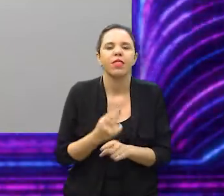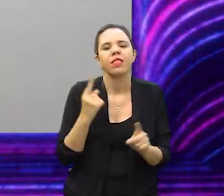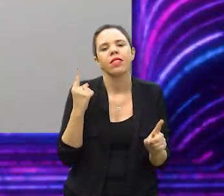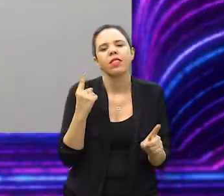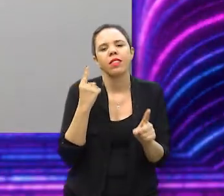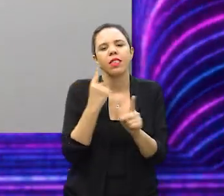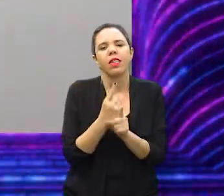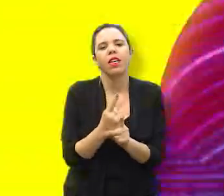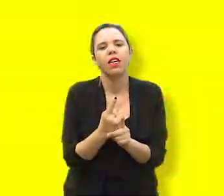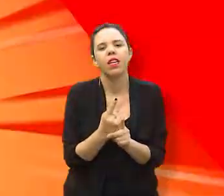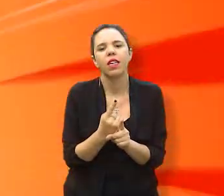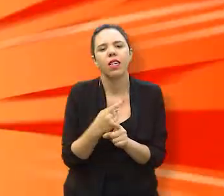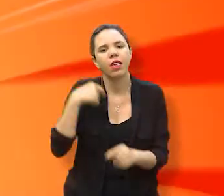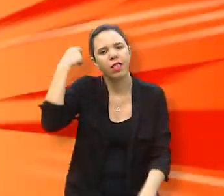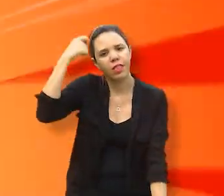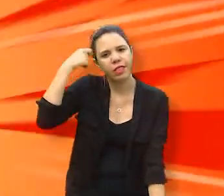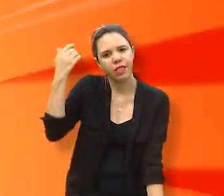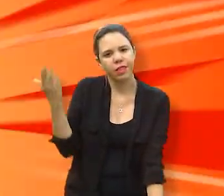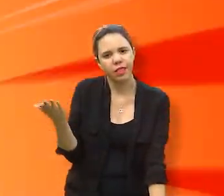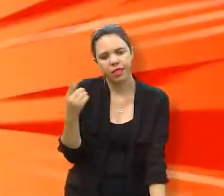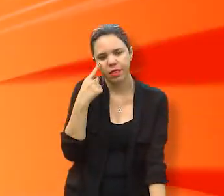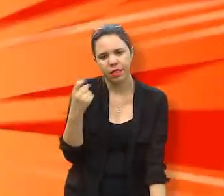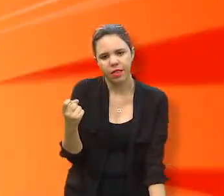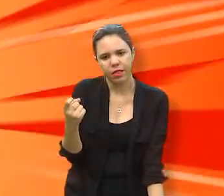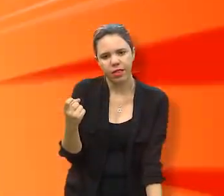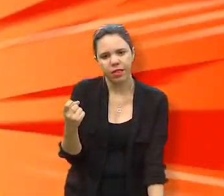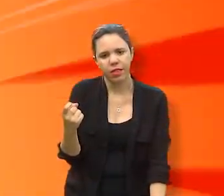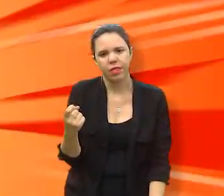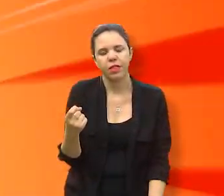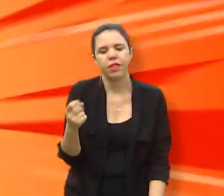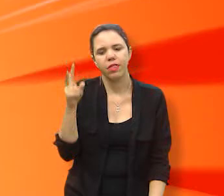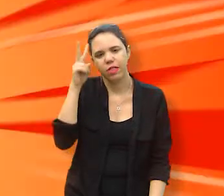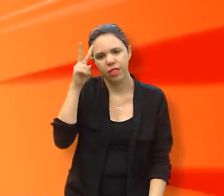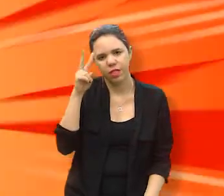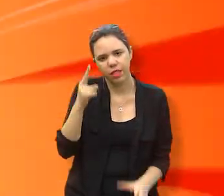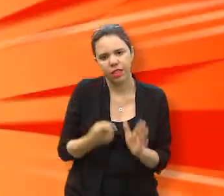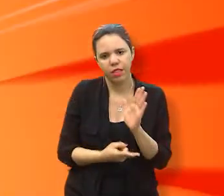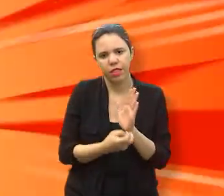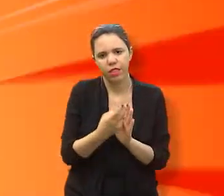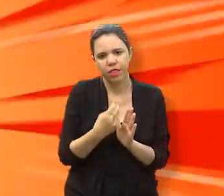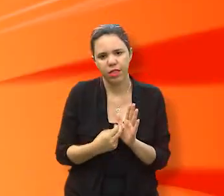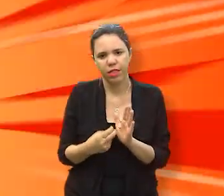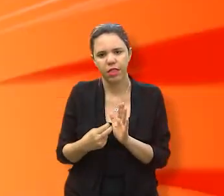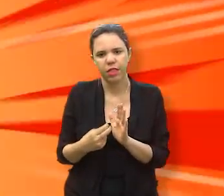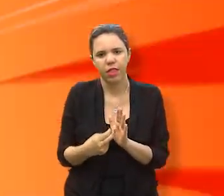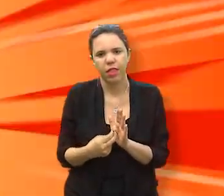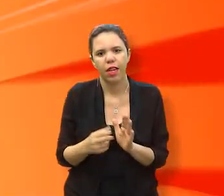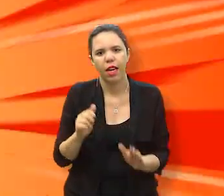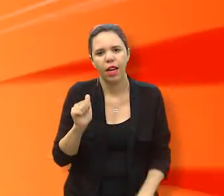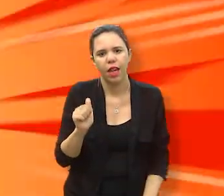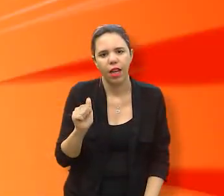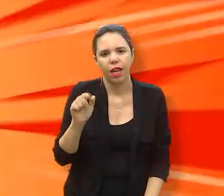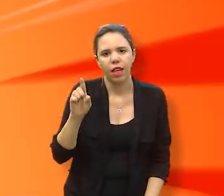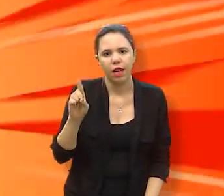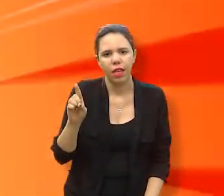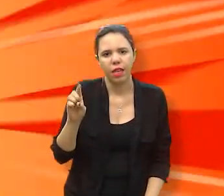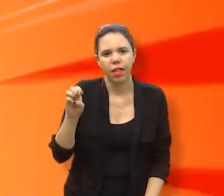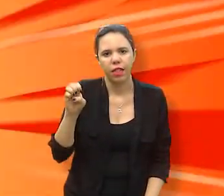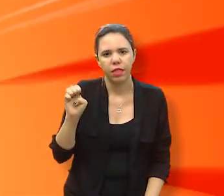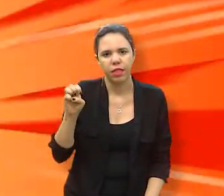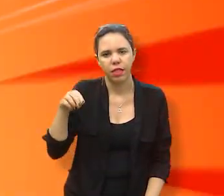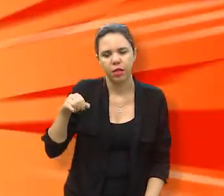encontrei um artista que ficou interessado em desenhar história, que é o Odemir Fortes, e